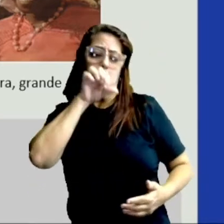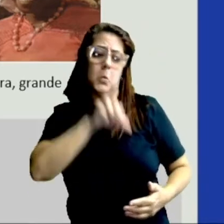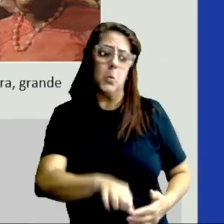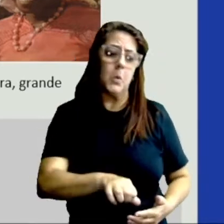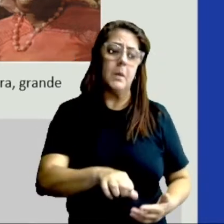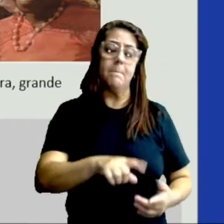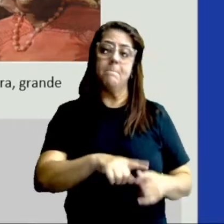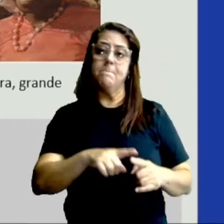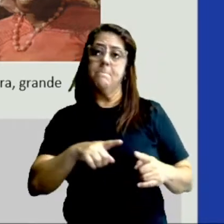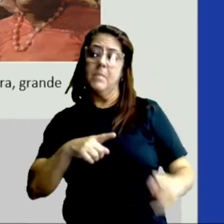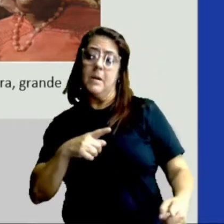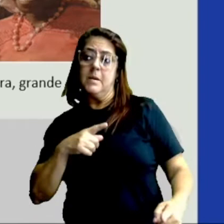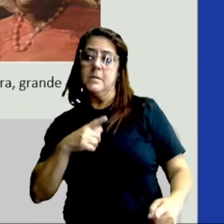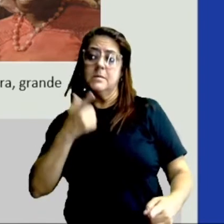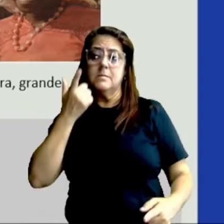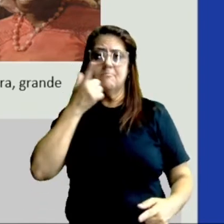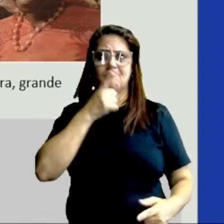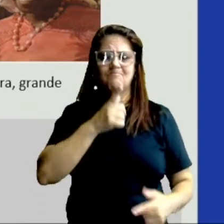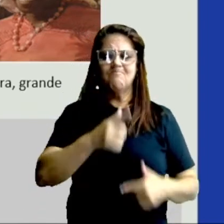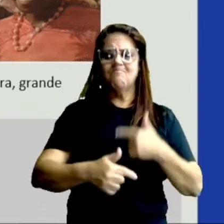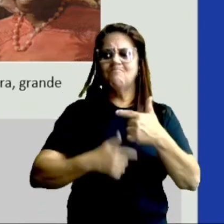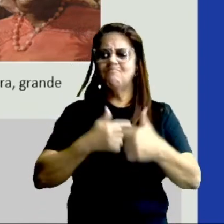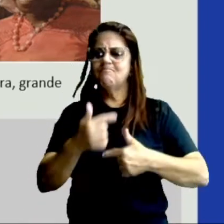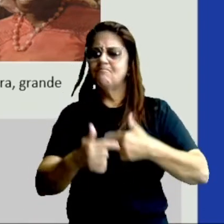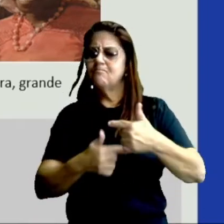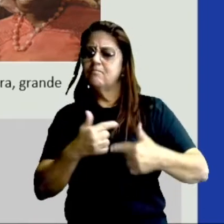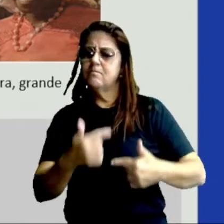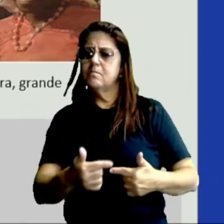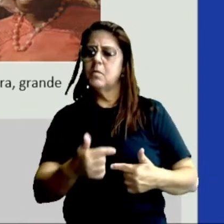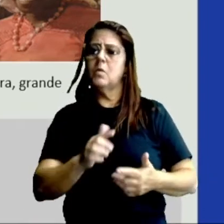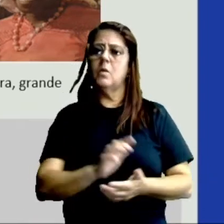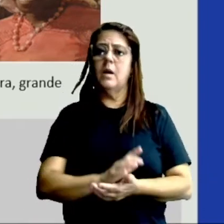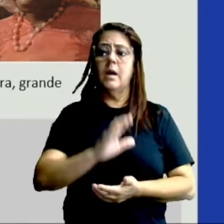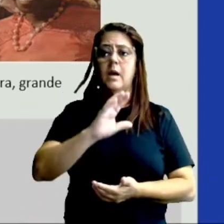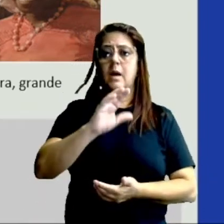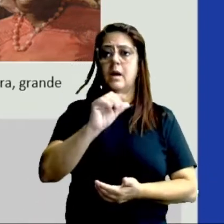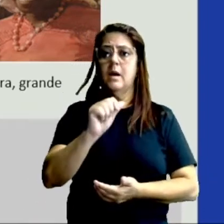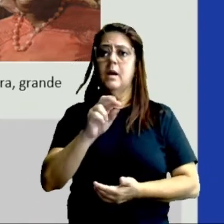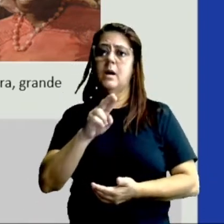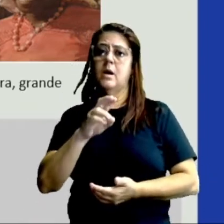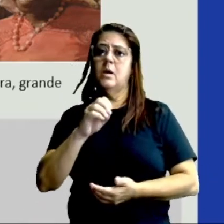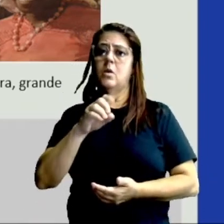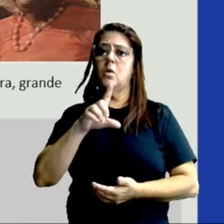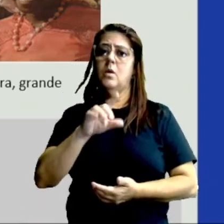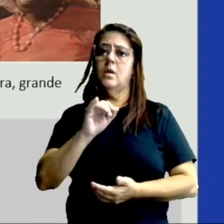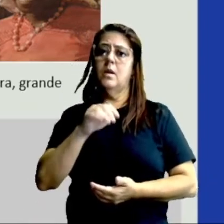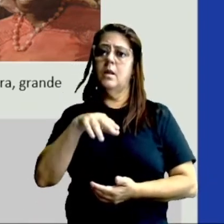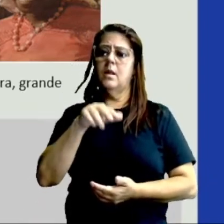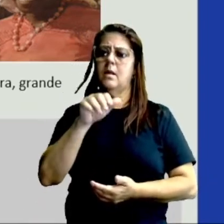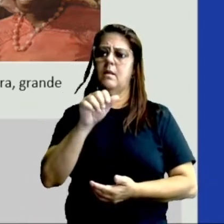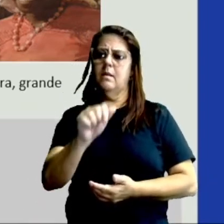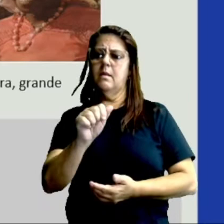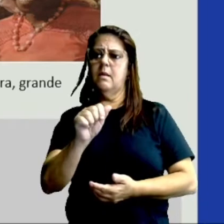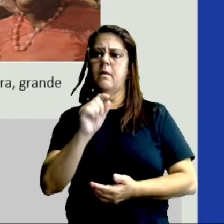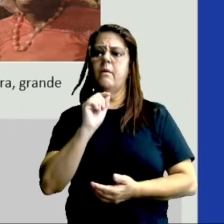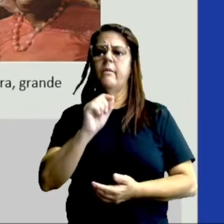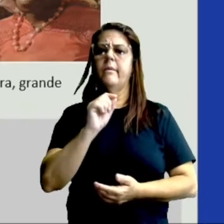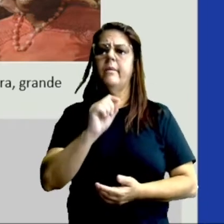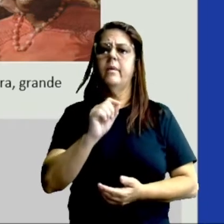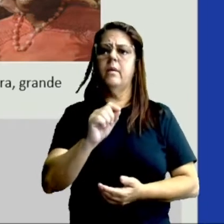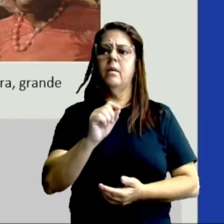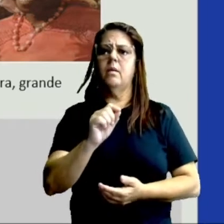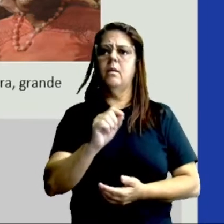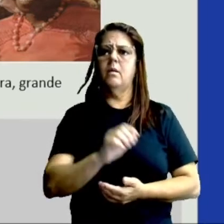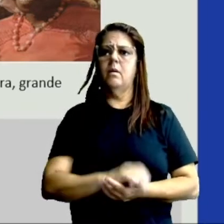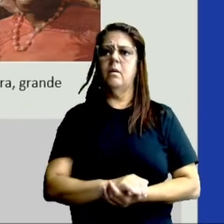sua história a sua realidade uma curiosidade Carolina Maria de Jesus ela é autodidata O que quer dizer você